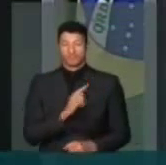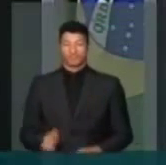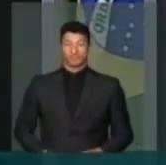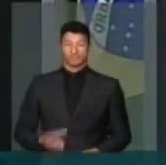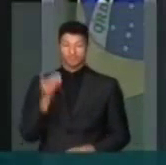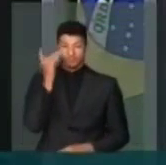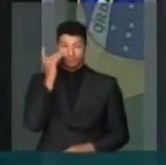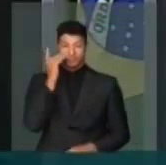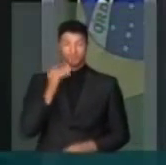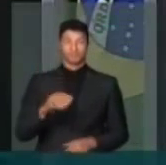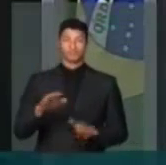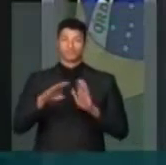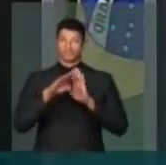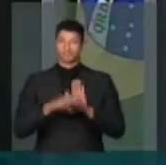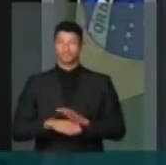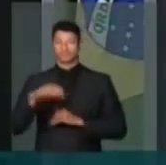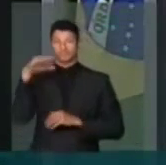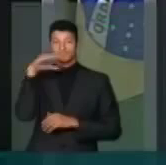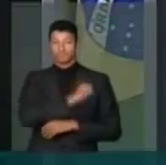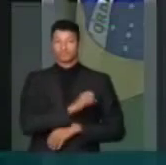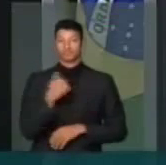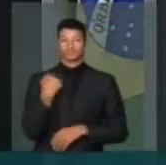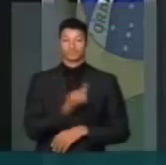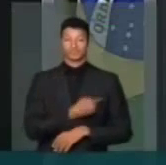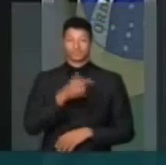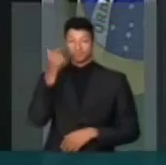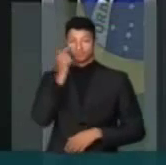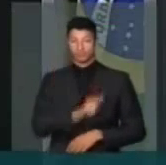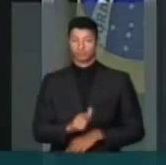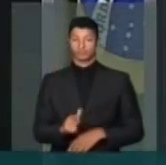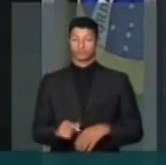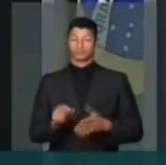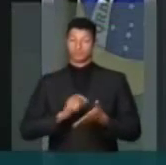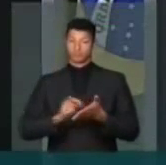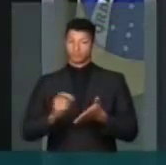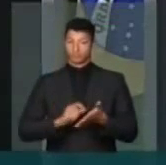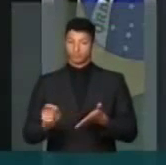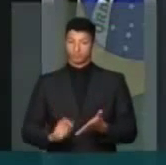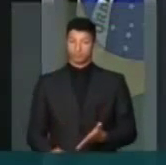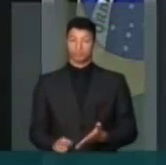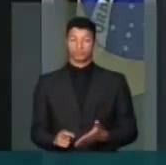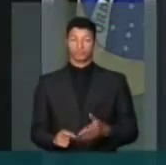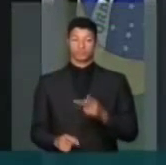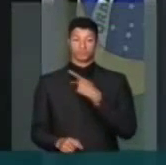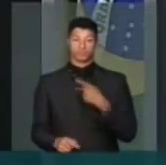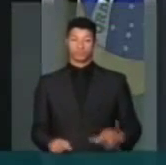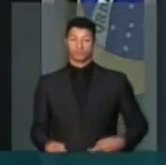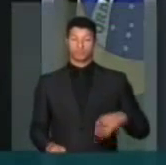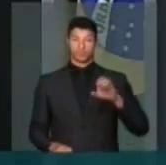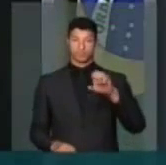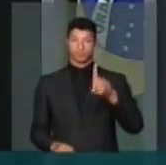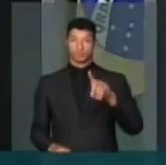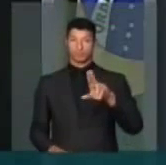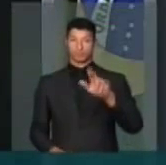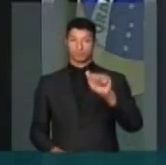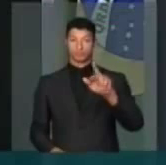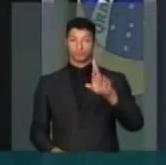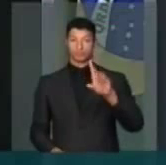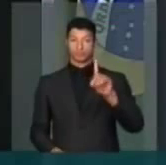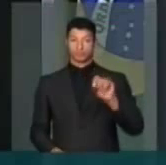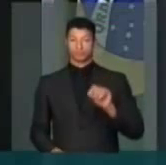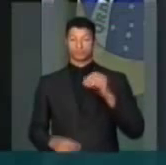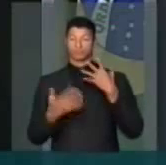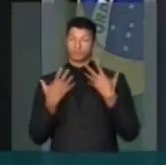Dilma. E num regime de urgência, que nós conseguimos assinatura suficiente, presidente Eduardo Cunha,